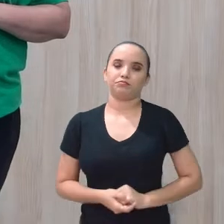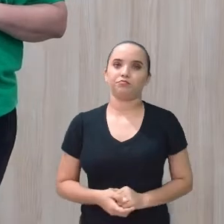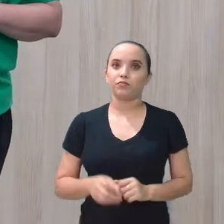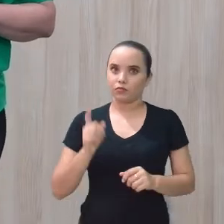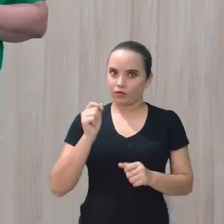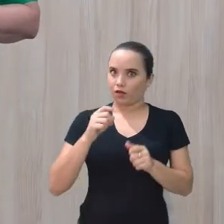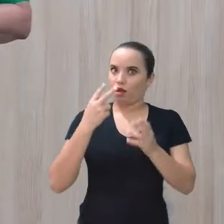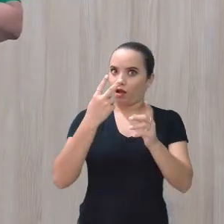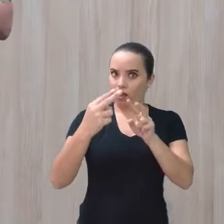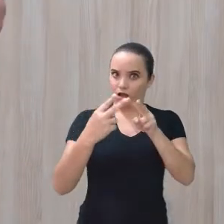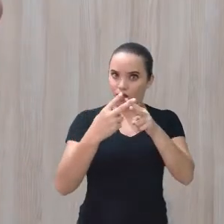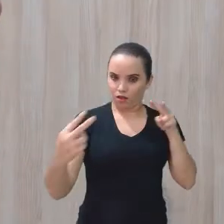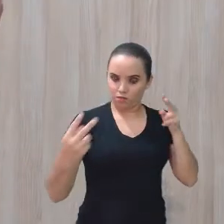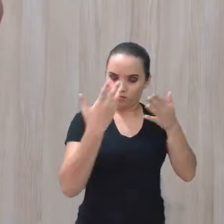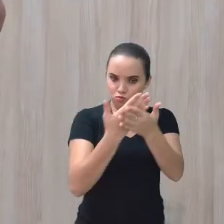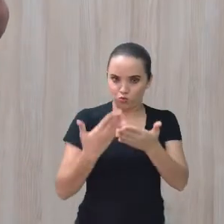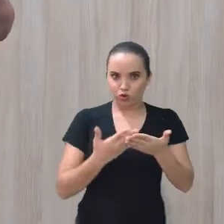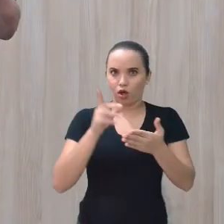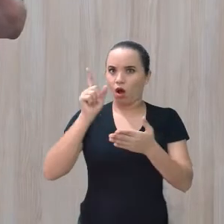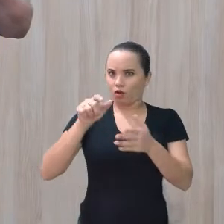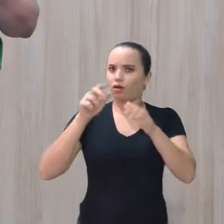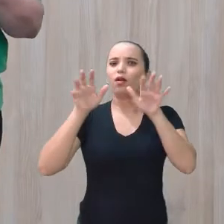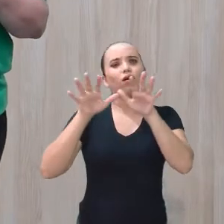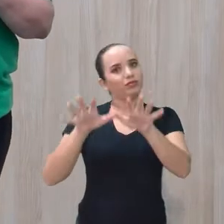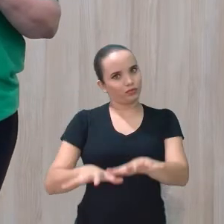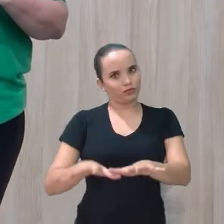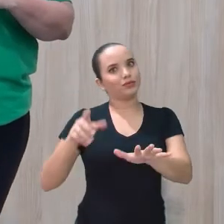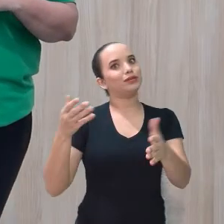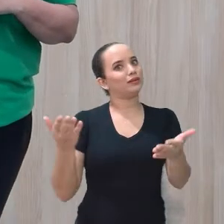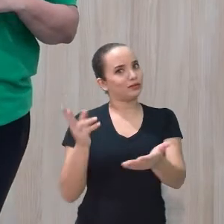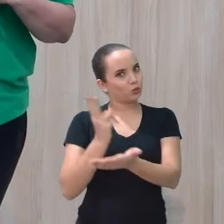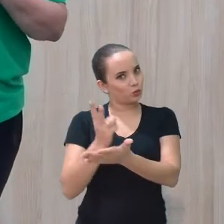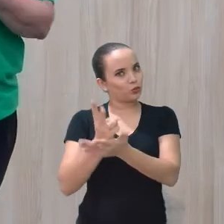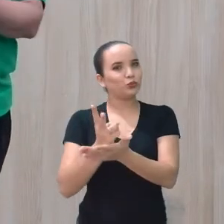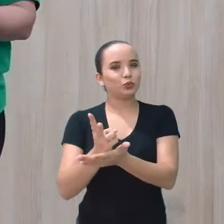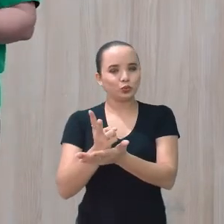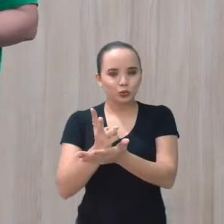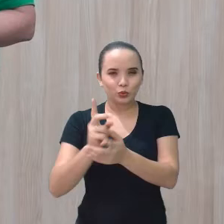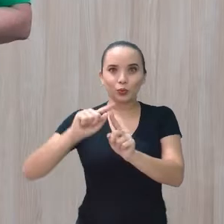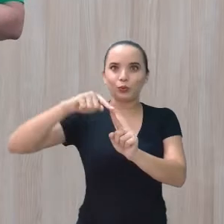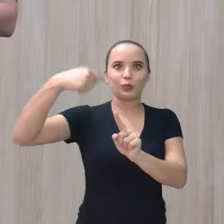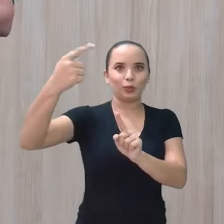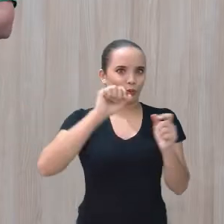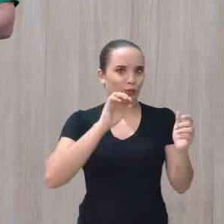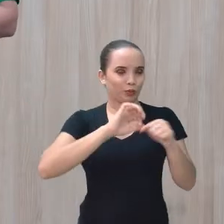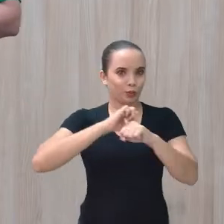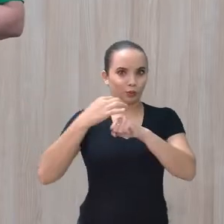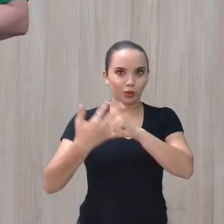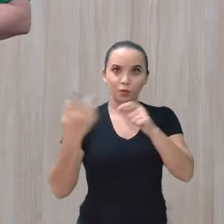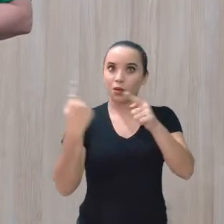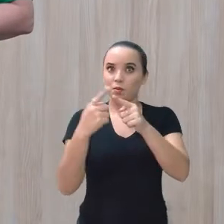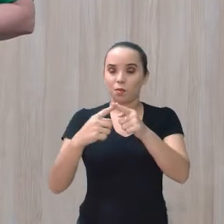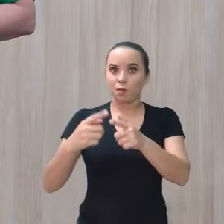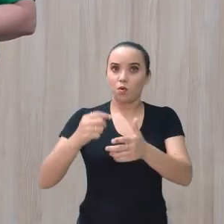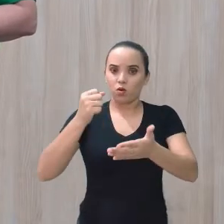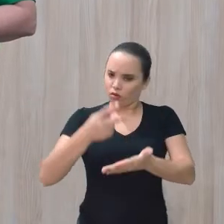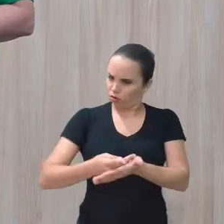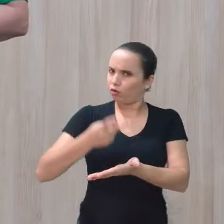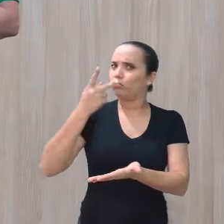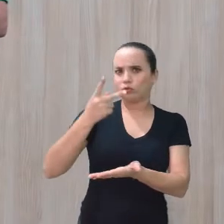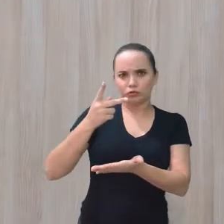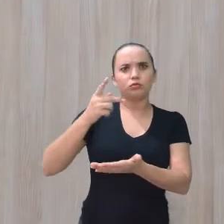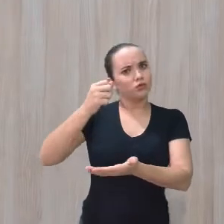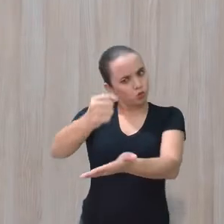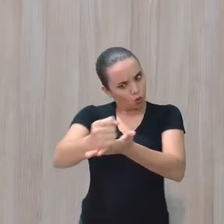ficar, não é? Então, foi algo que aconteceu, que facilitou em um período difícil